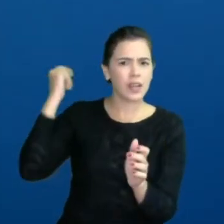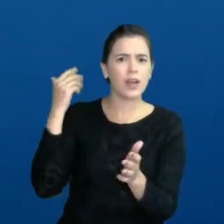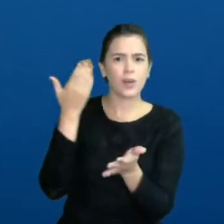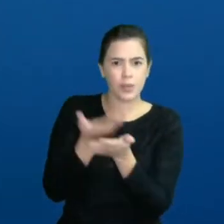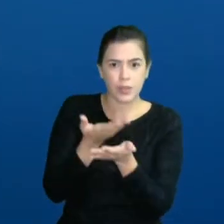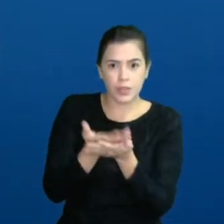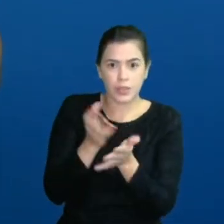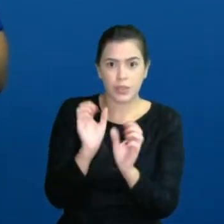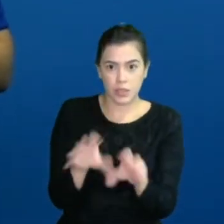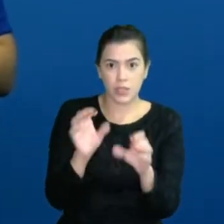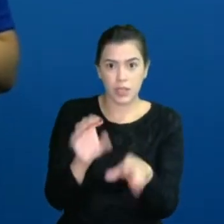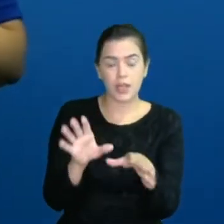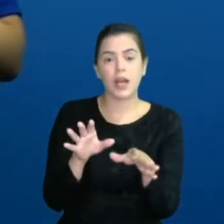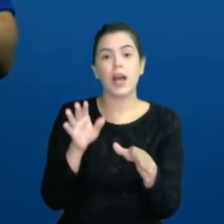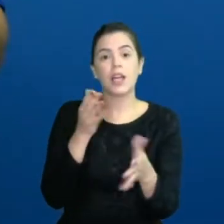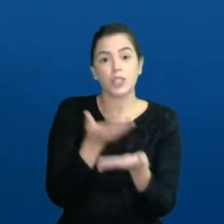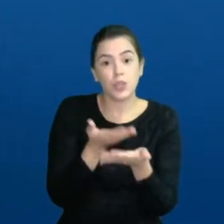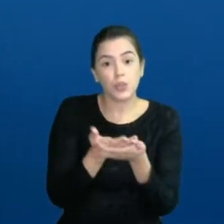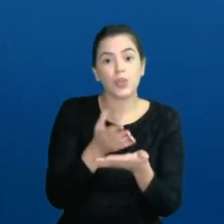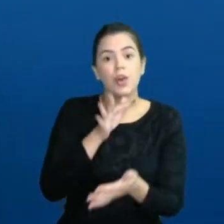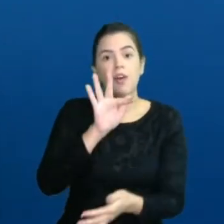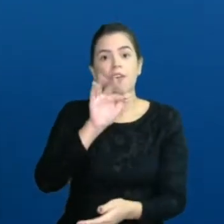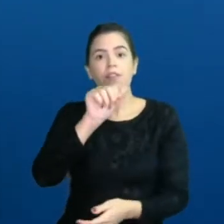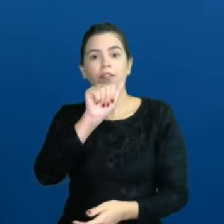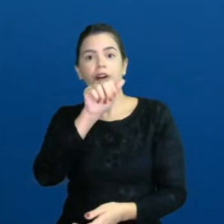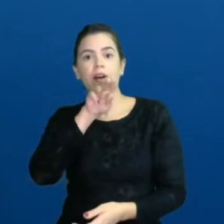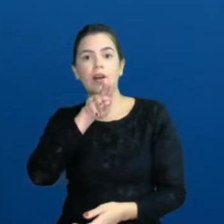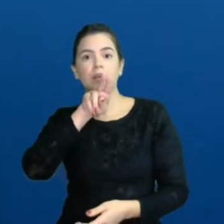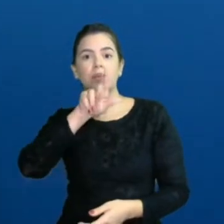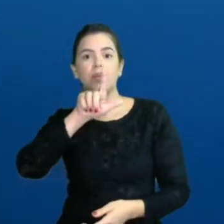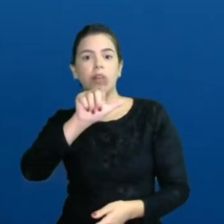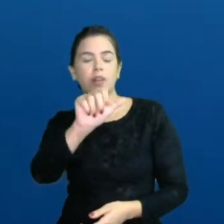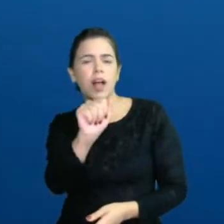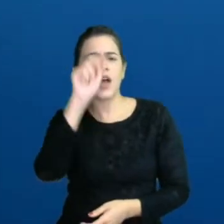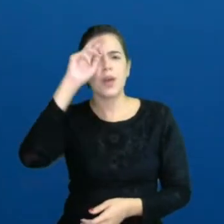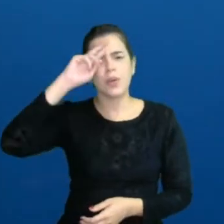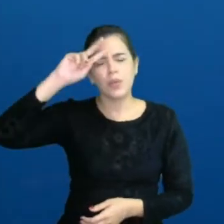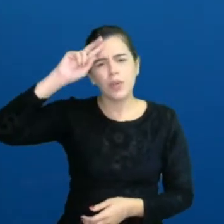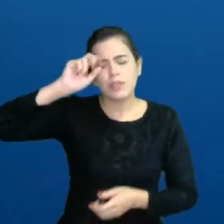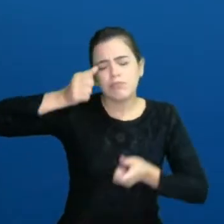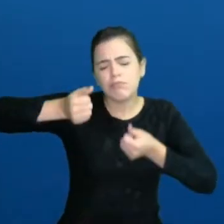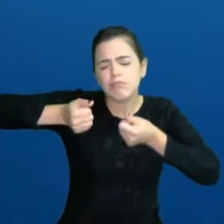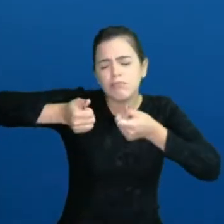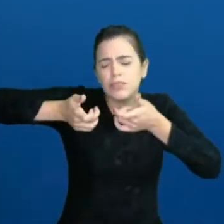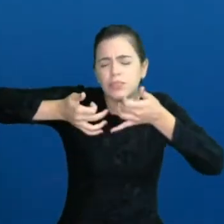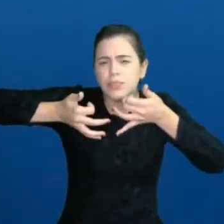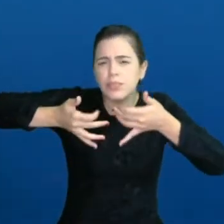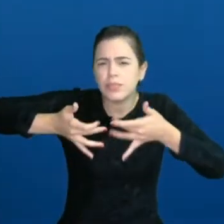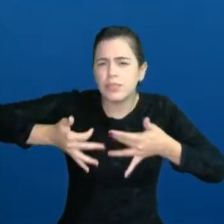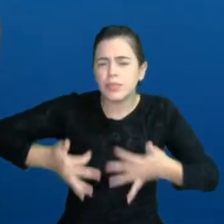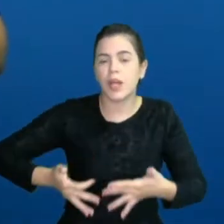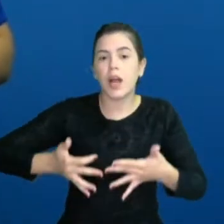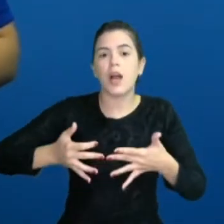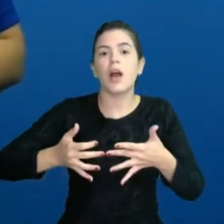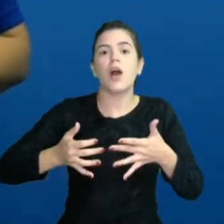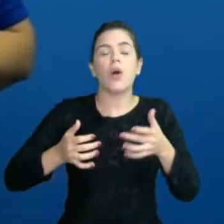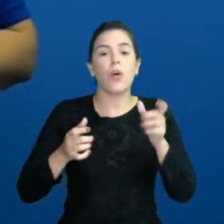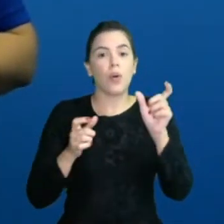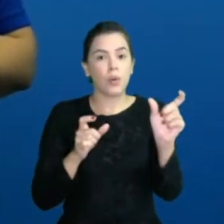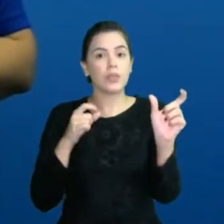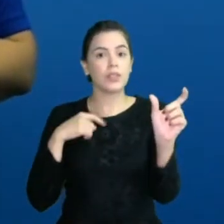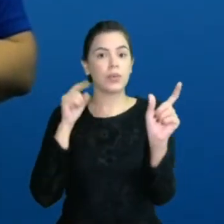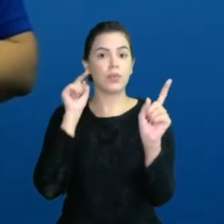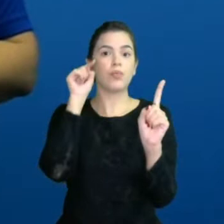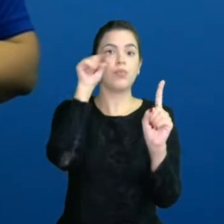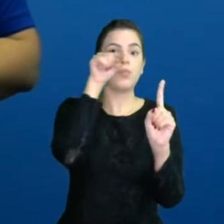uma fábula. A fábula é uma narrativa, ou seja, uma historinha contada onde tem uma moral,